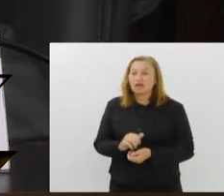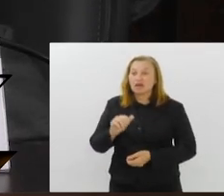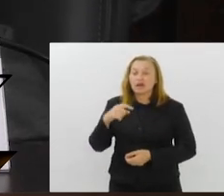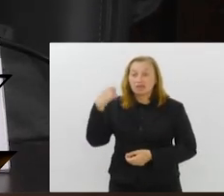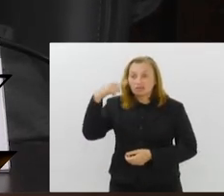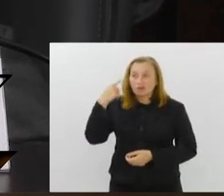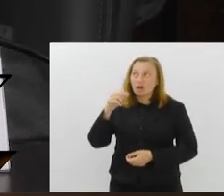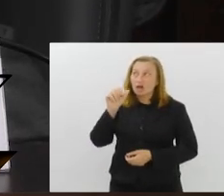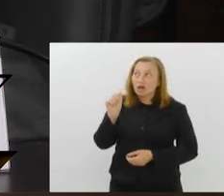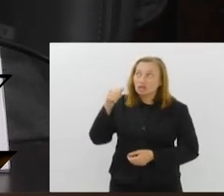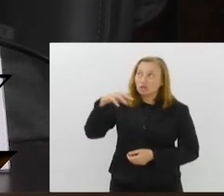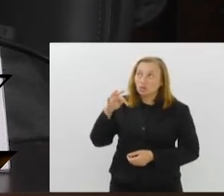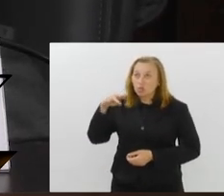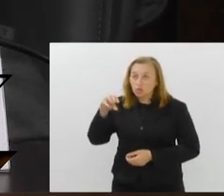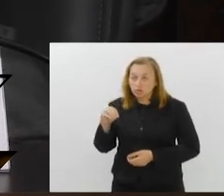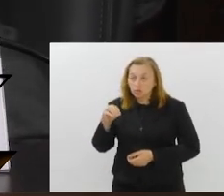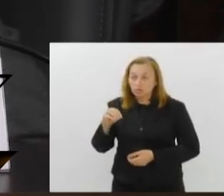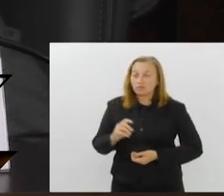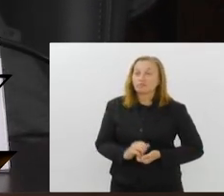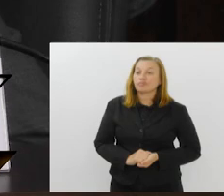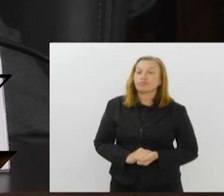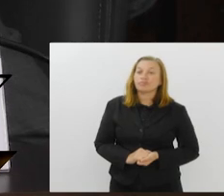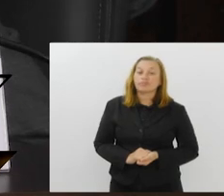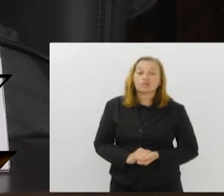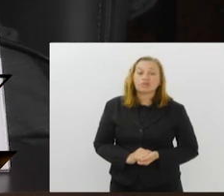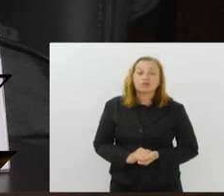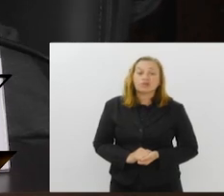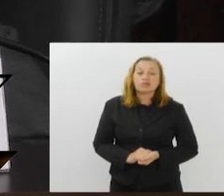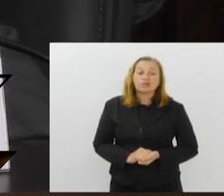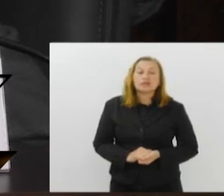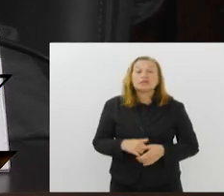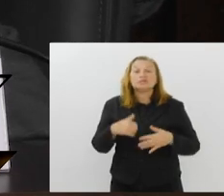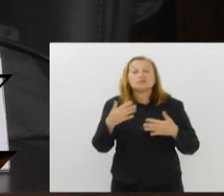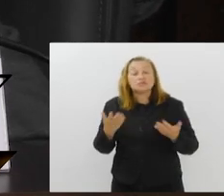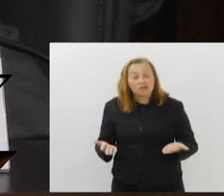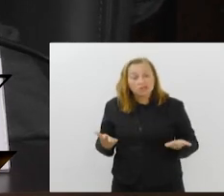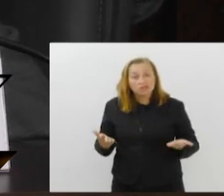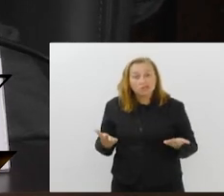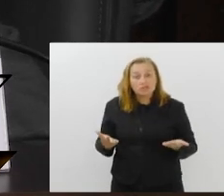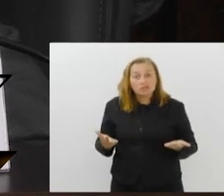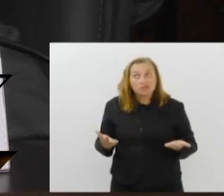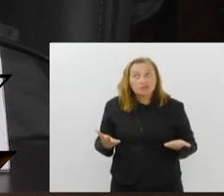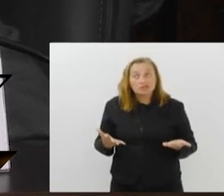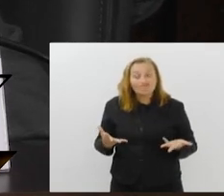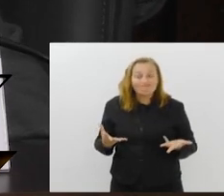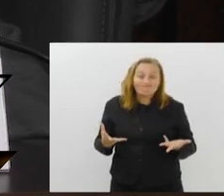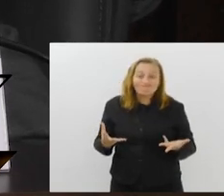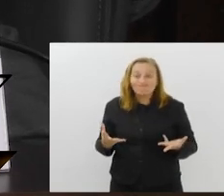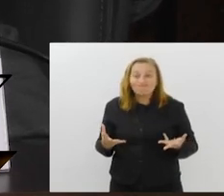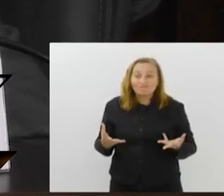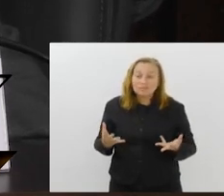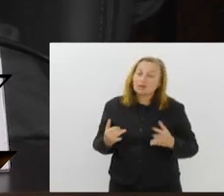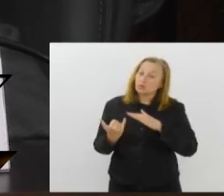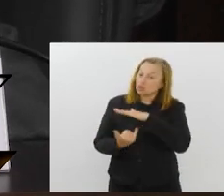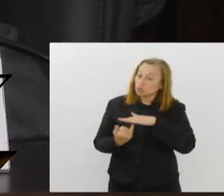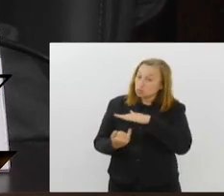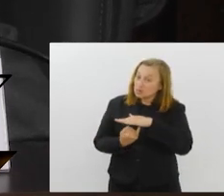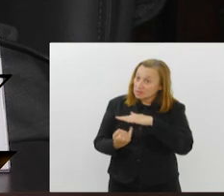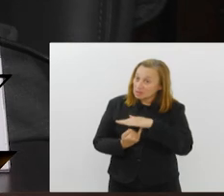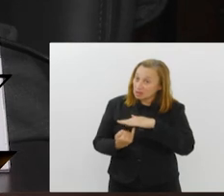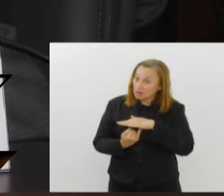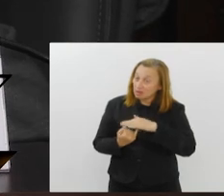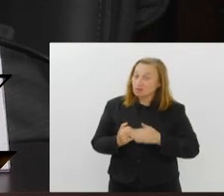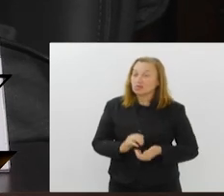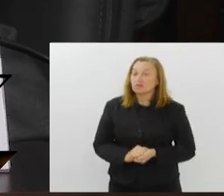Antônio Evaristo de Moraes Filho e então é uma é uma instituição que está aí já